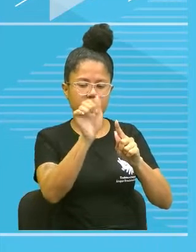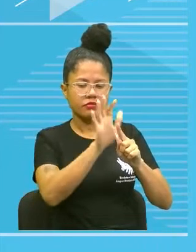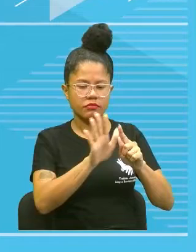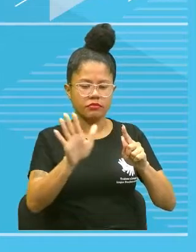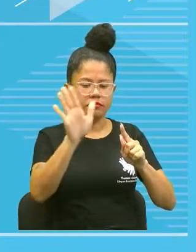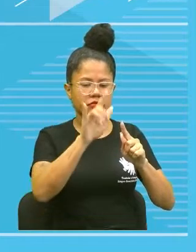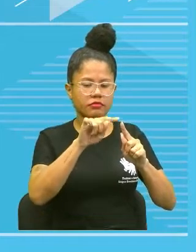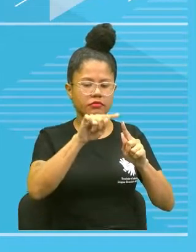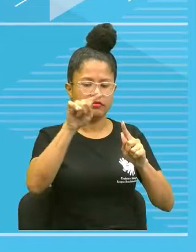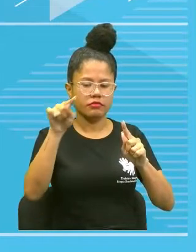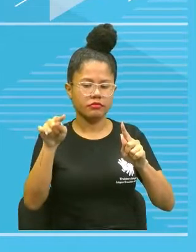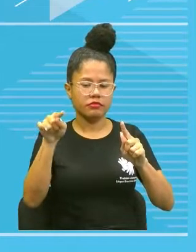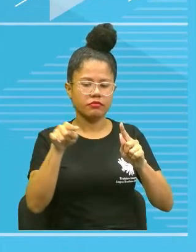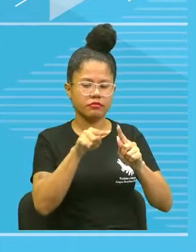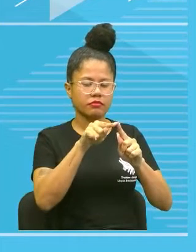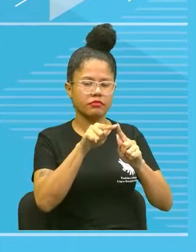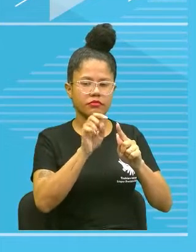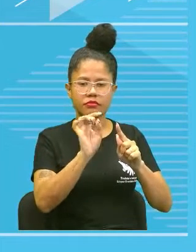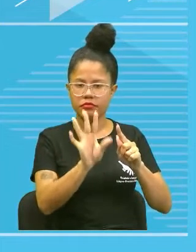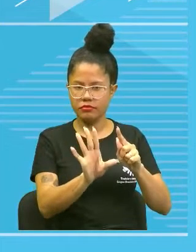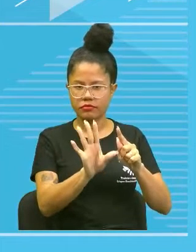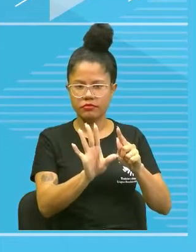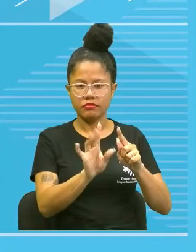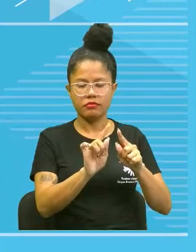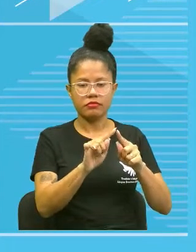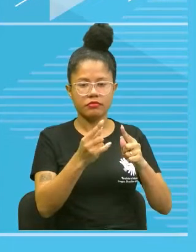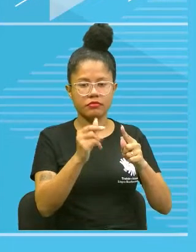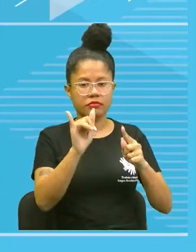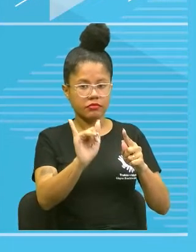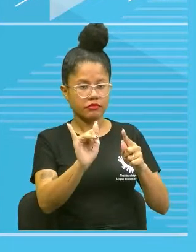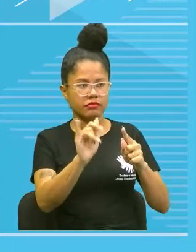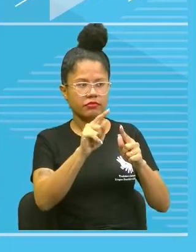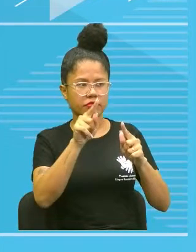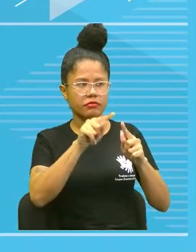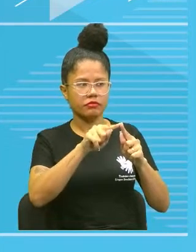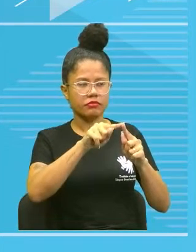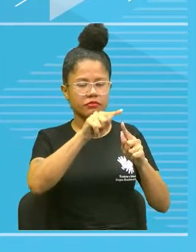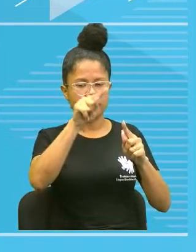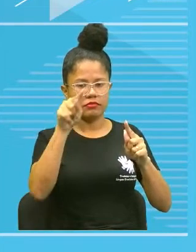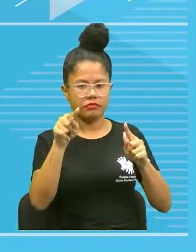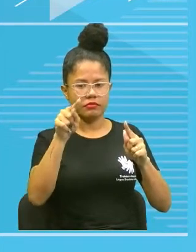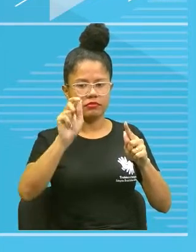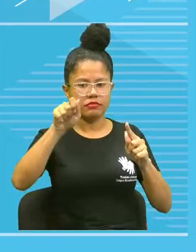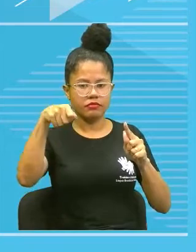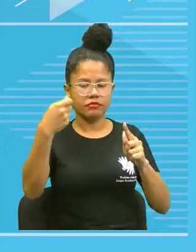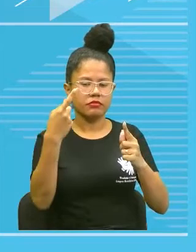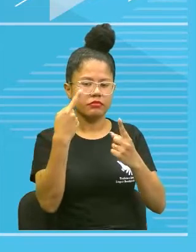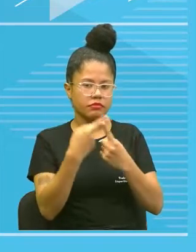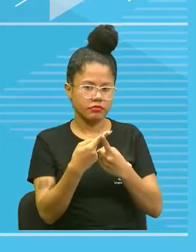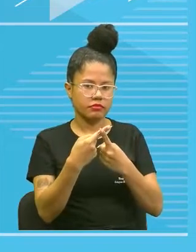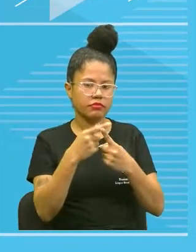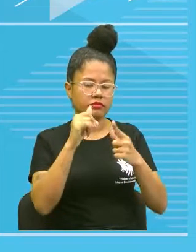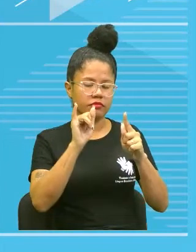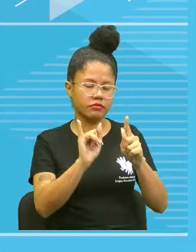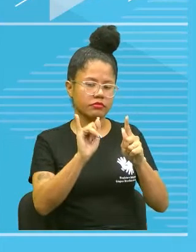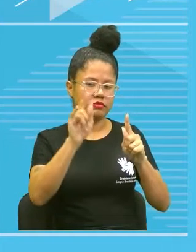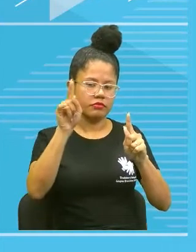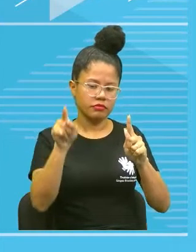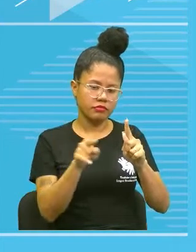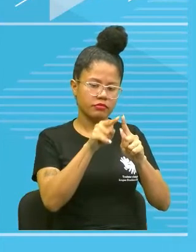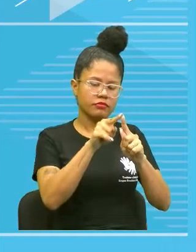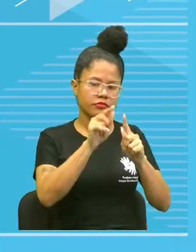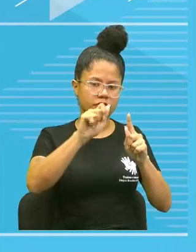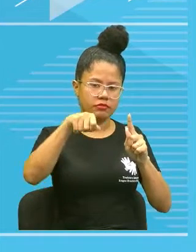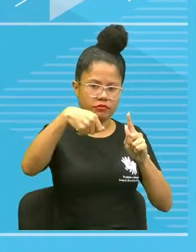cíclica aqui dentro. Se for no sentido horário, trabalho positivo. Se for no sentido anti-horário, trabalho